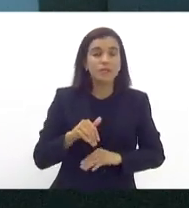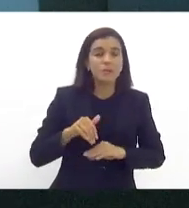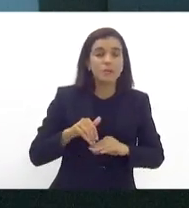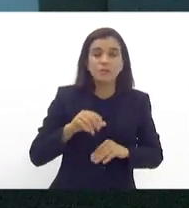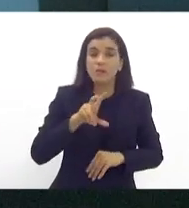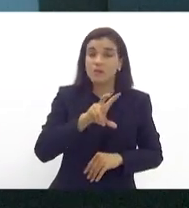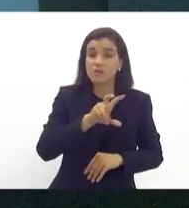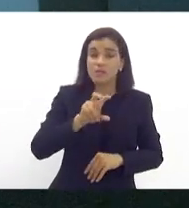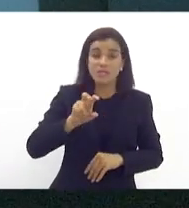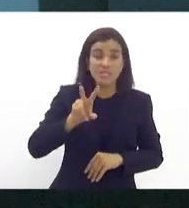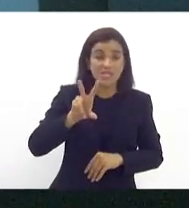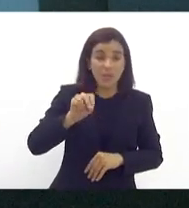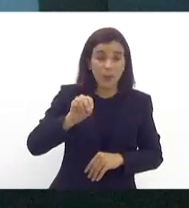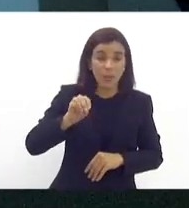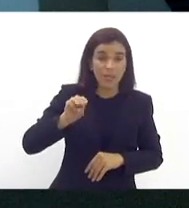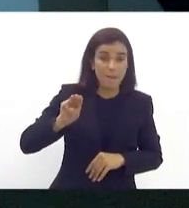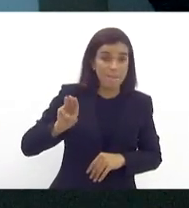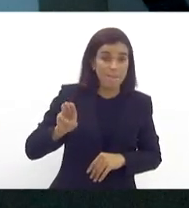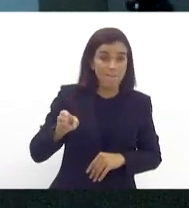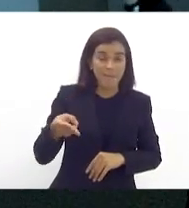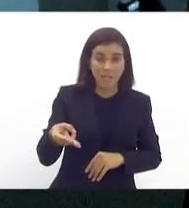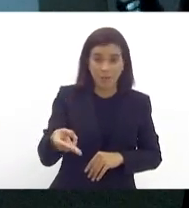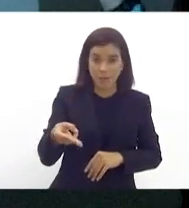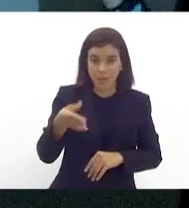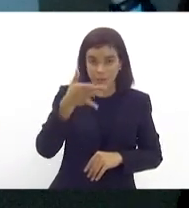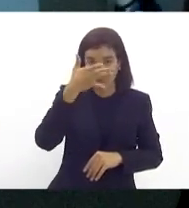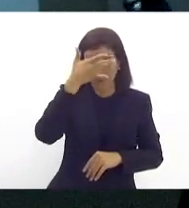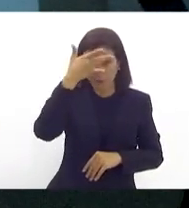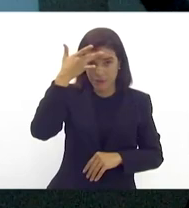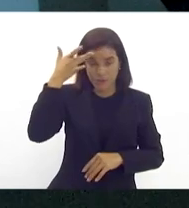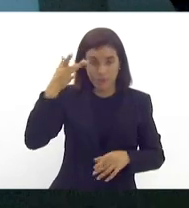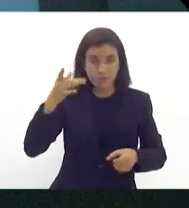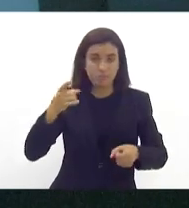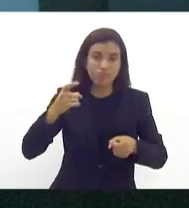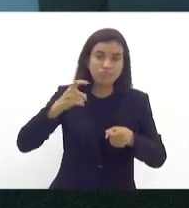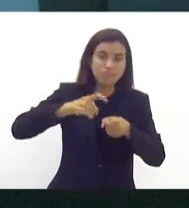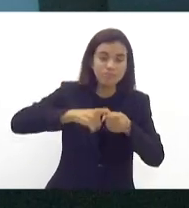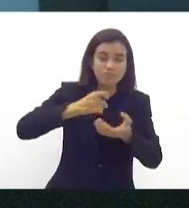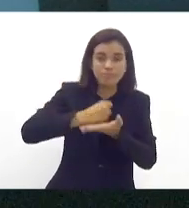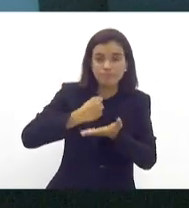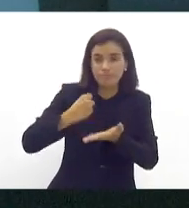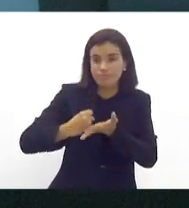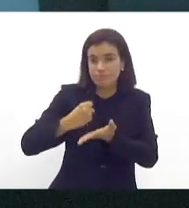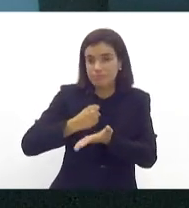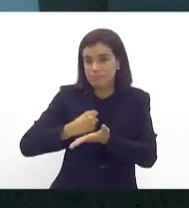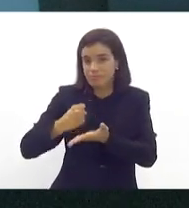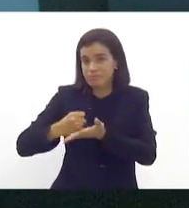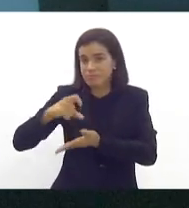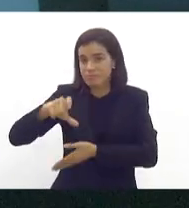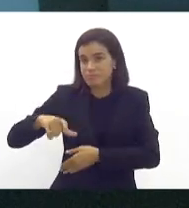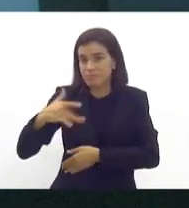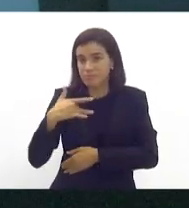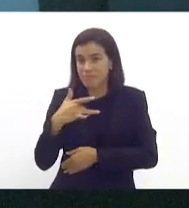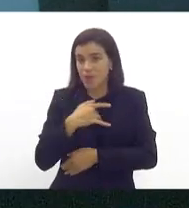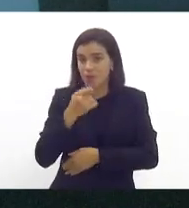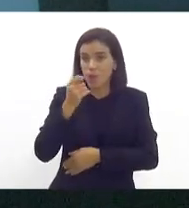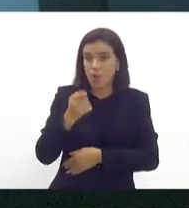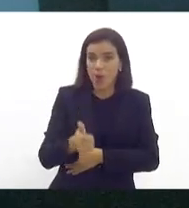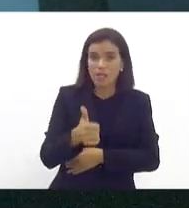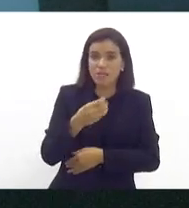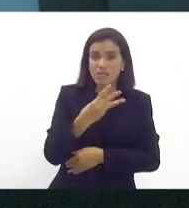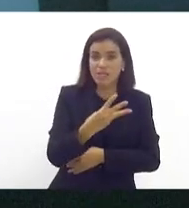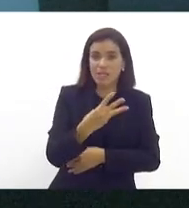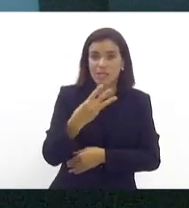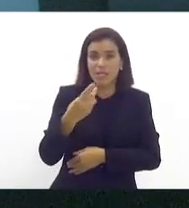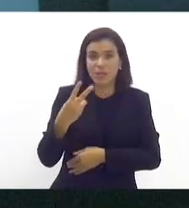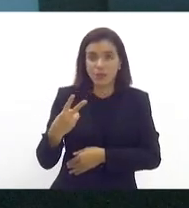50 milhões quase 51 milhões de de vínculos em planos assistenciais e quase 32 milhões de vínculos em